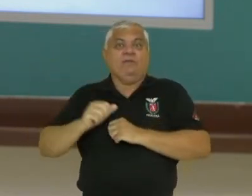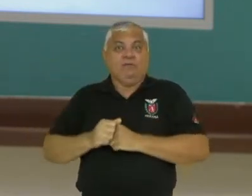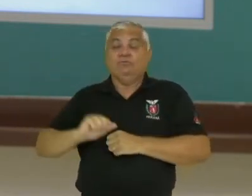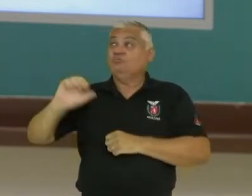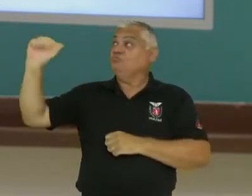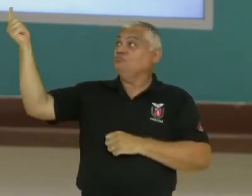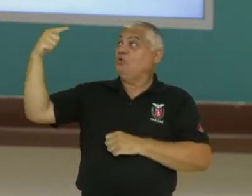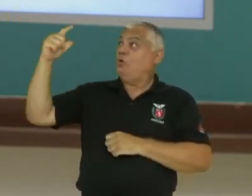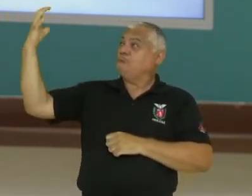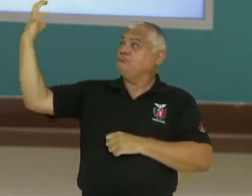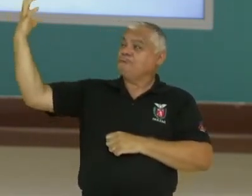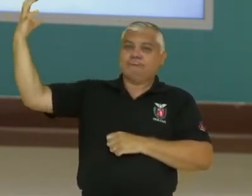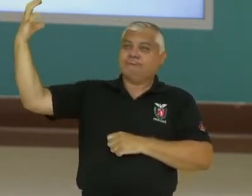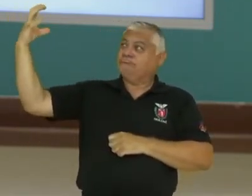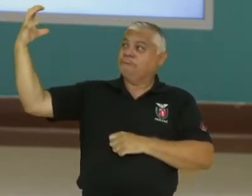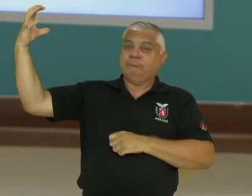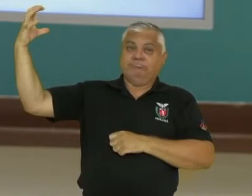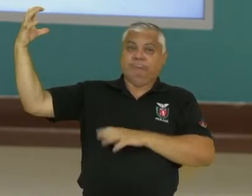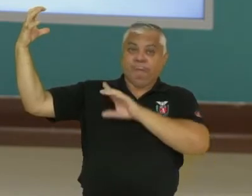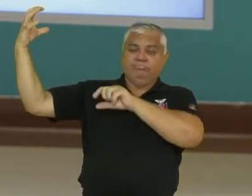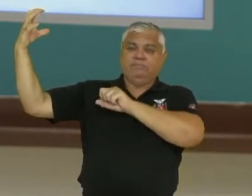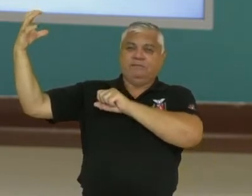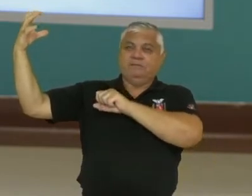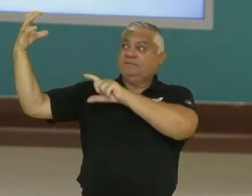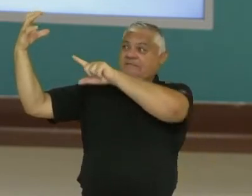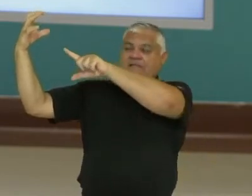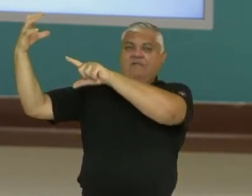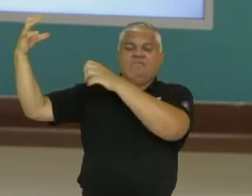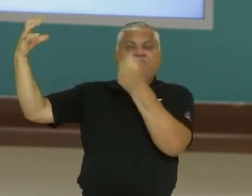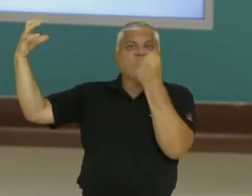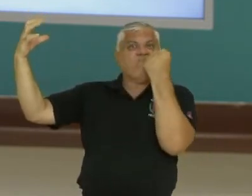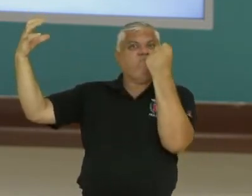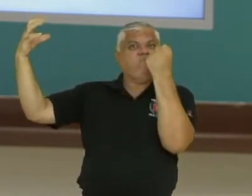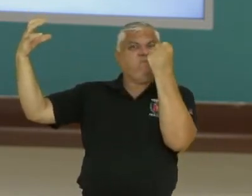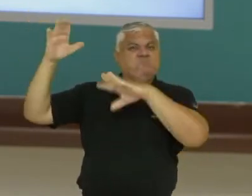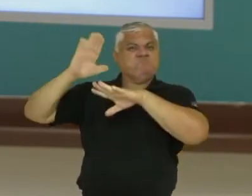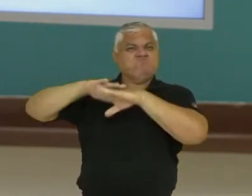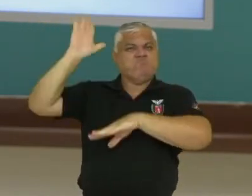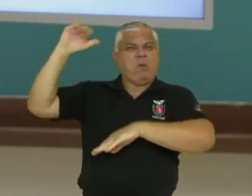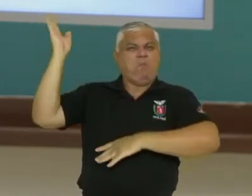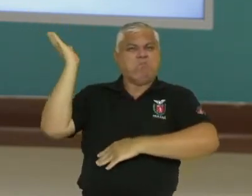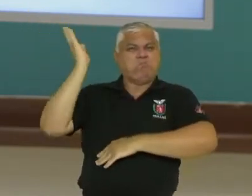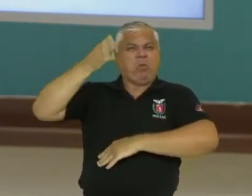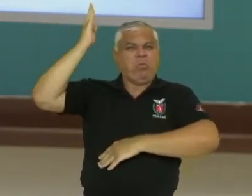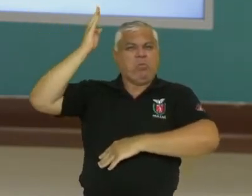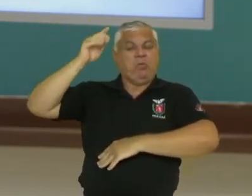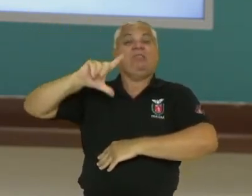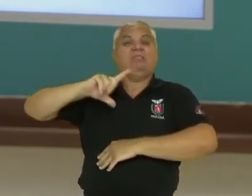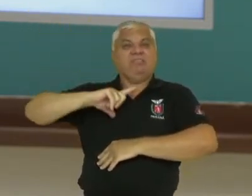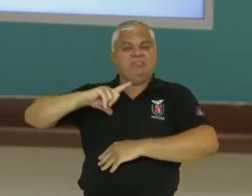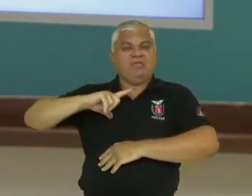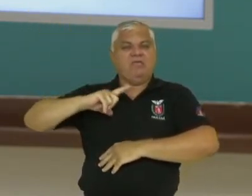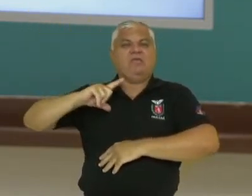do Sol, porque o Sol tem uma massa muito maior, faz uma grande influência para